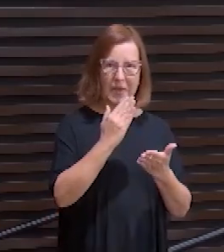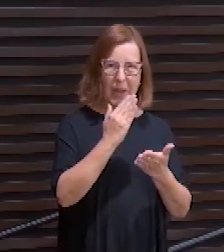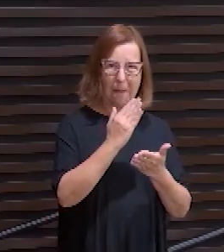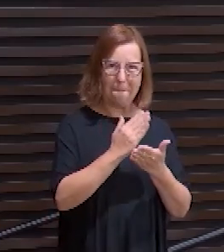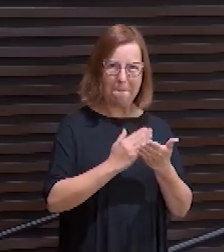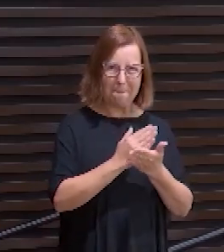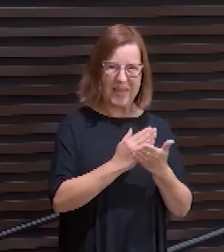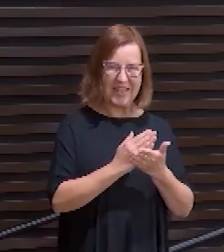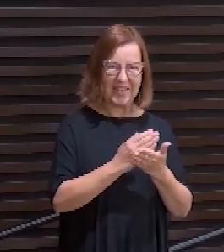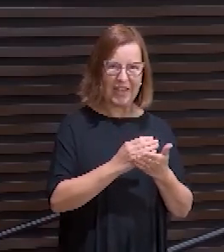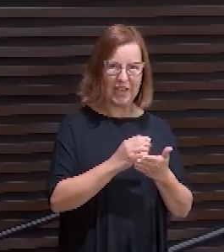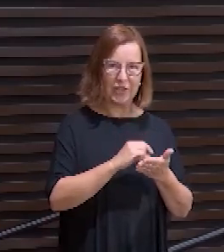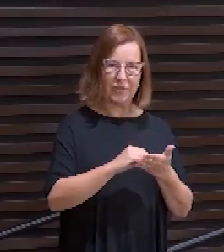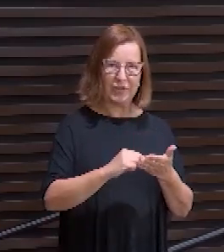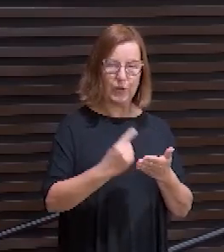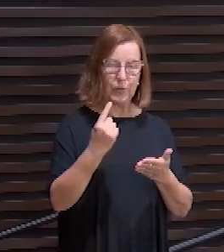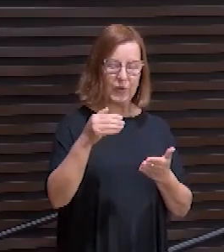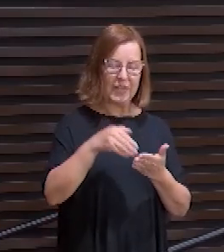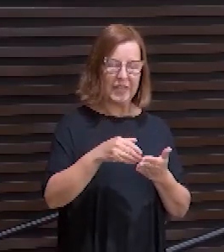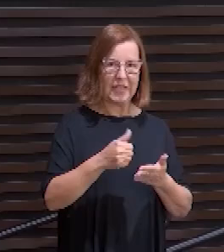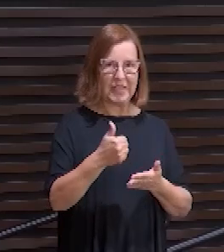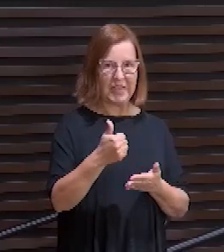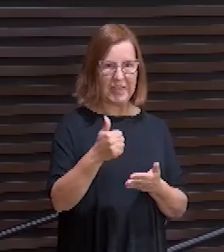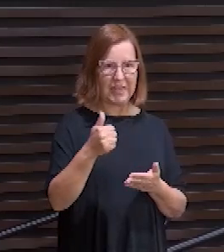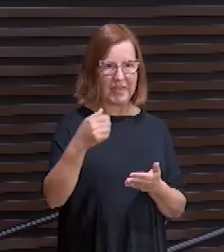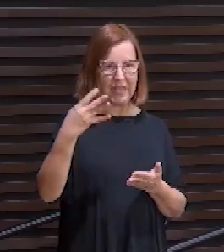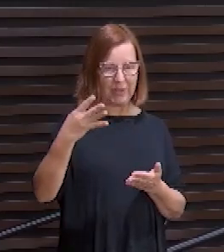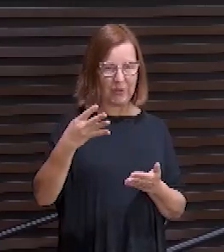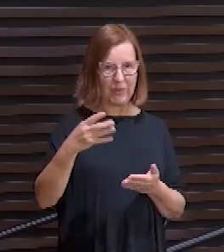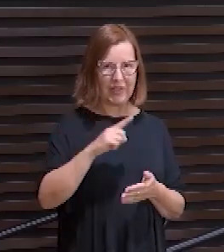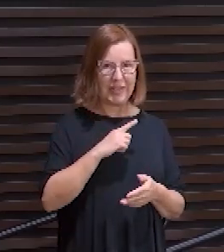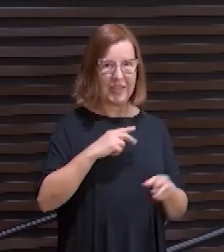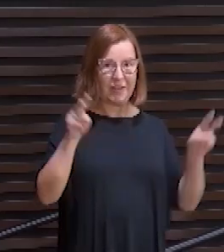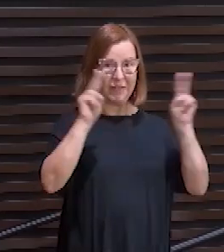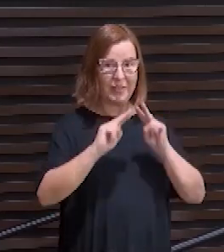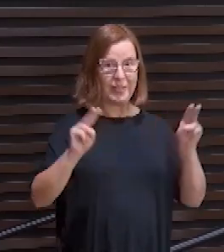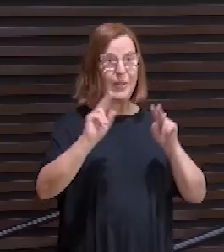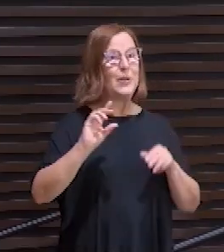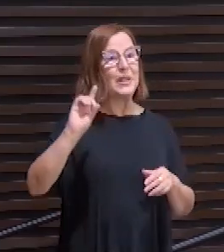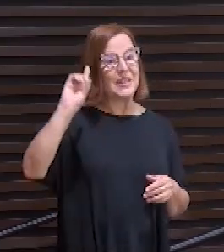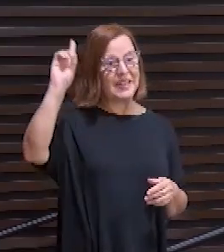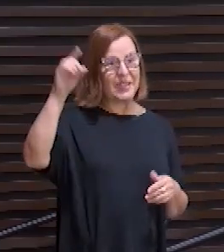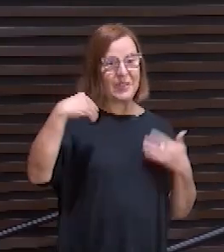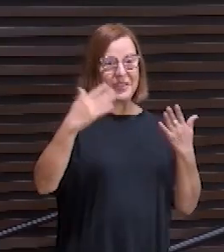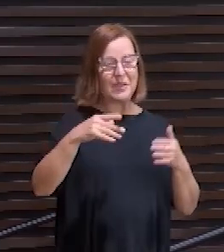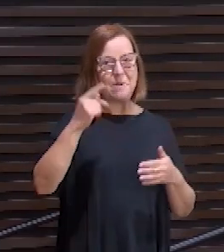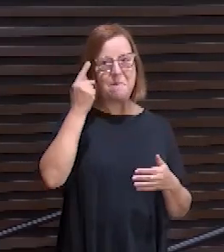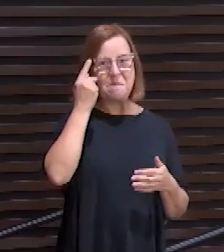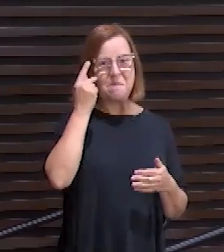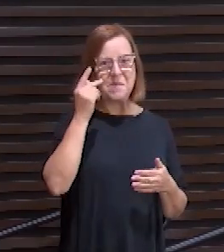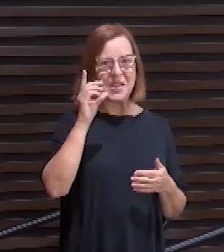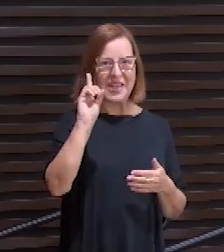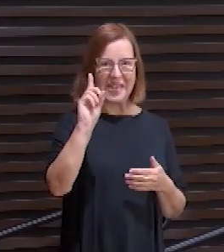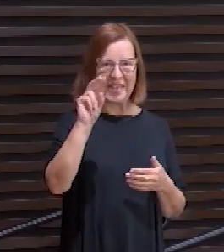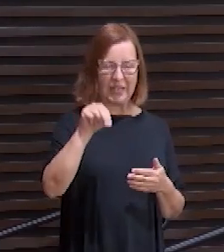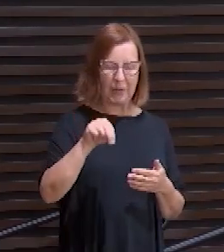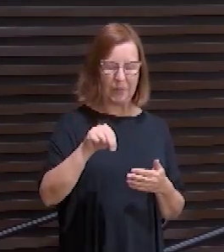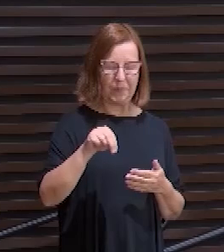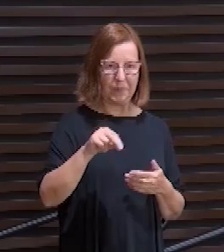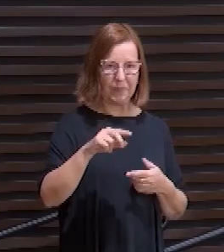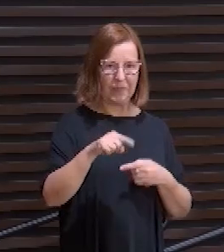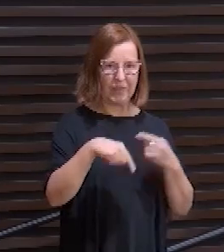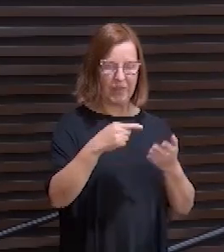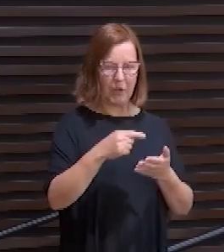14, tem a visão que Deus deu a Daniel. E a segunda metade, do 15